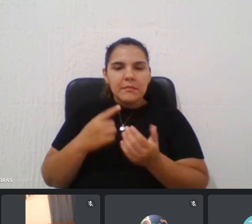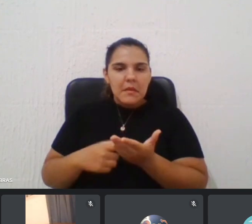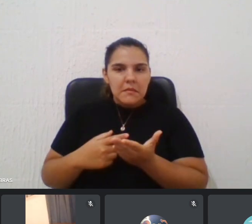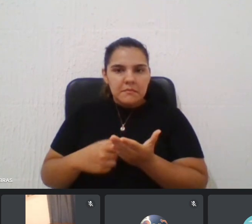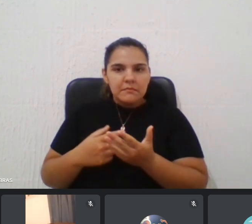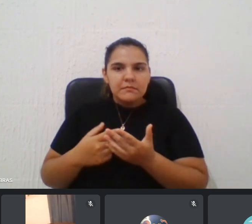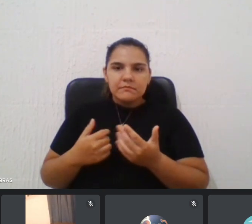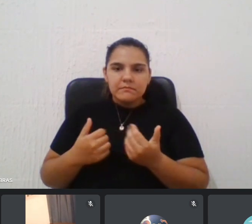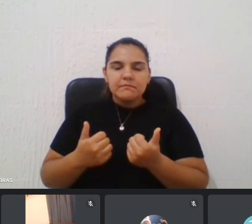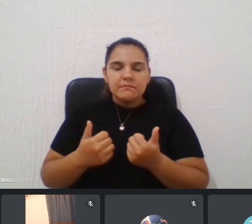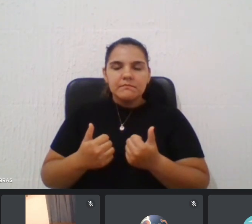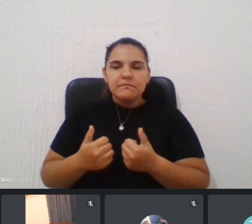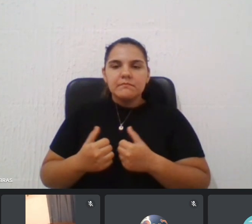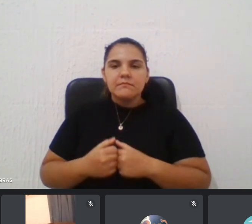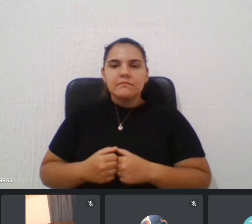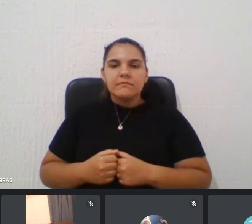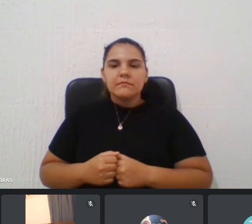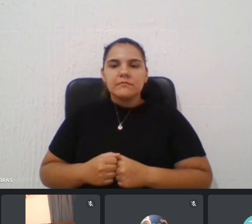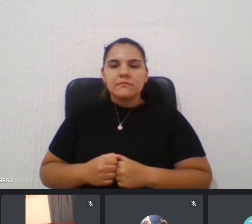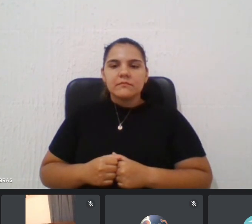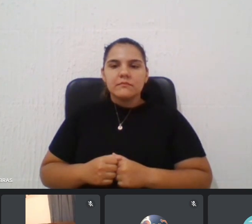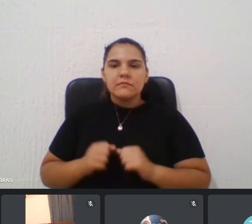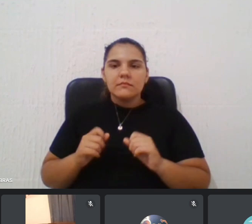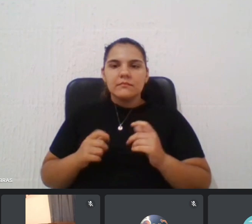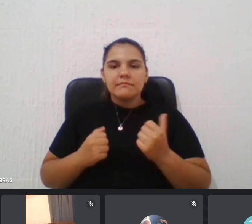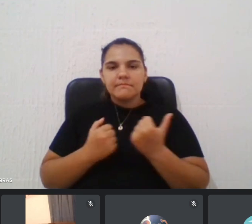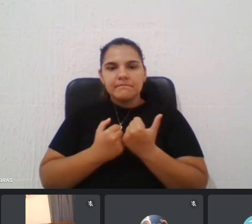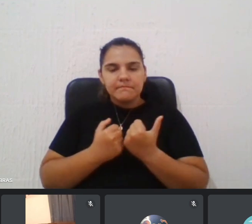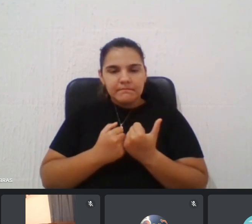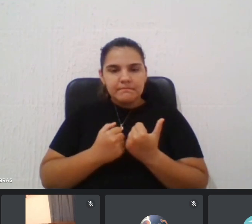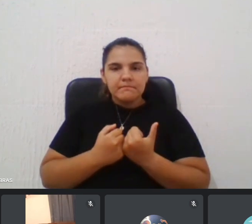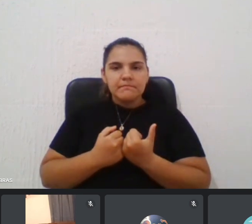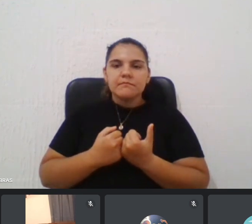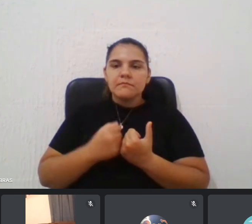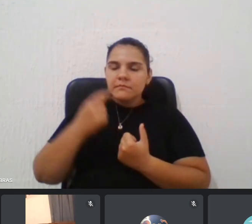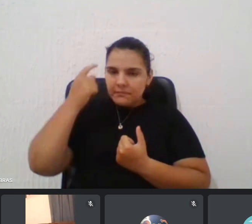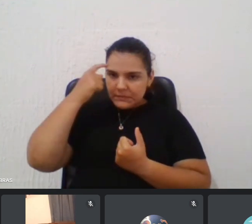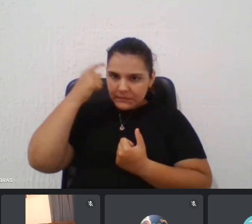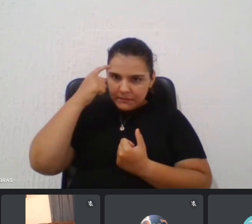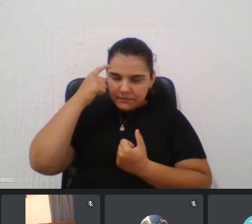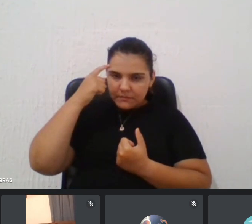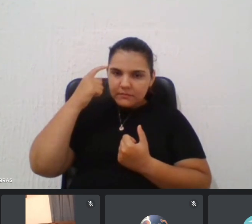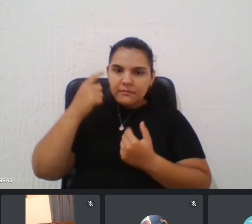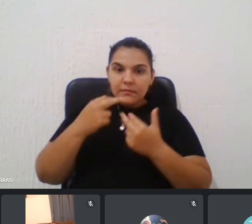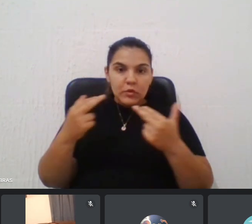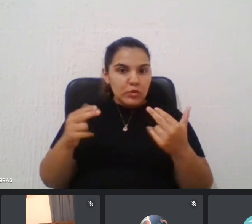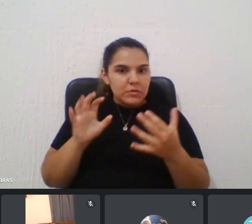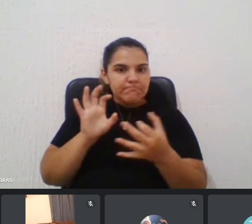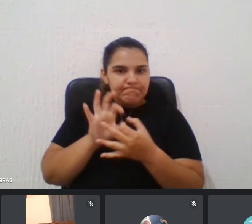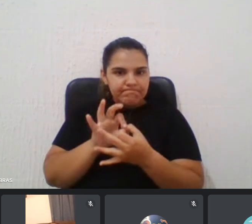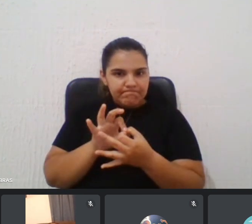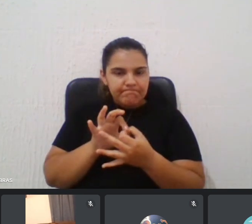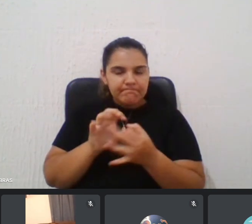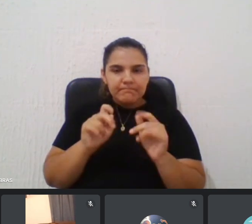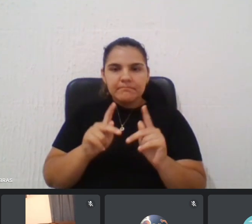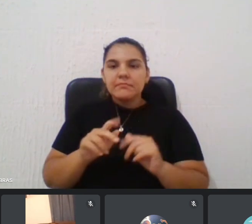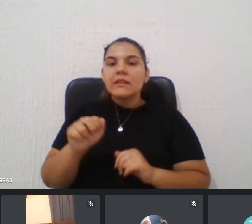essa marca, essa reunião. Tamo junto, vamos pensar coisas em comum. Ana, pode falar.